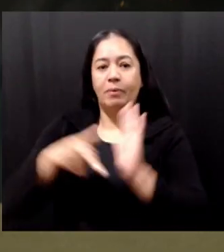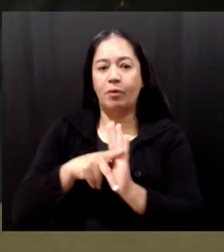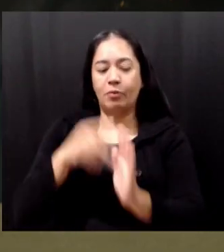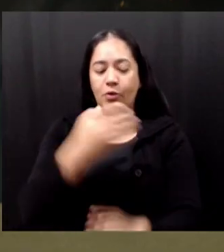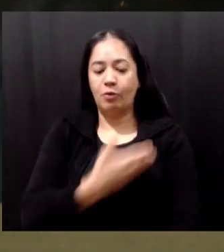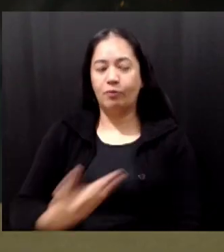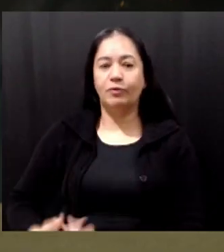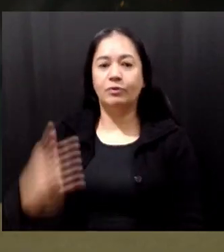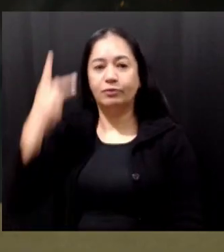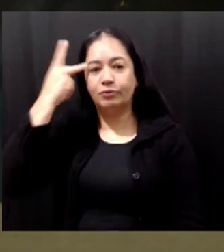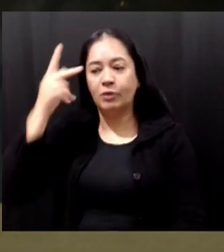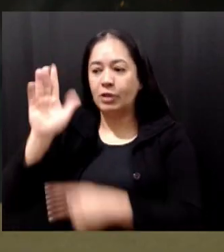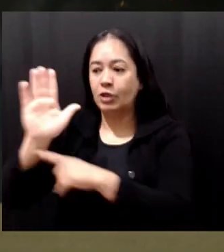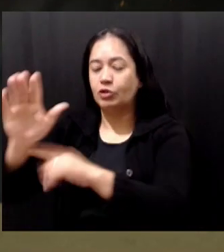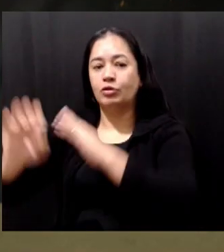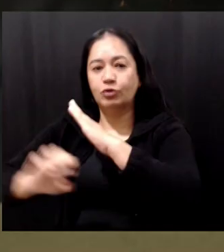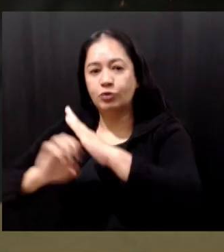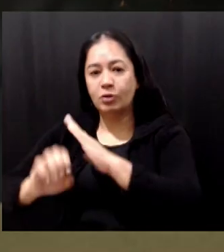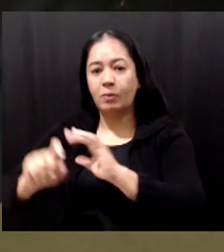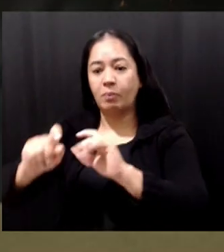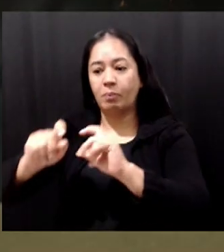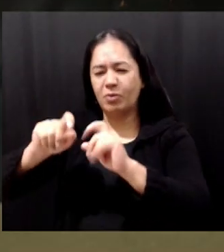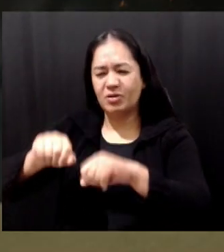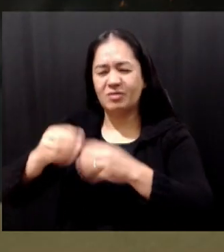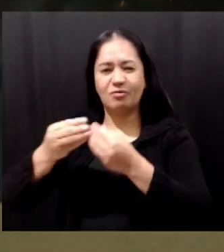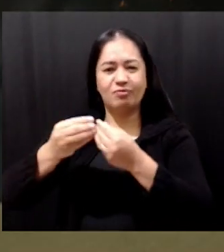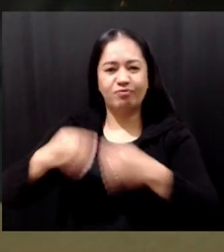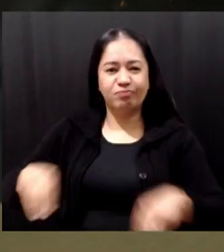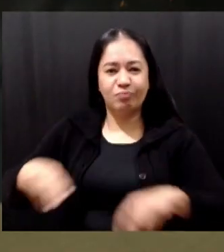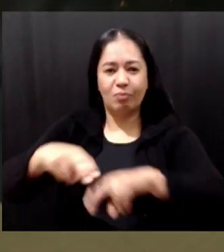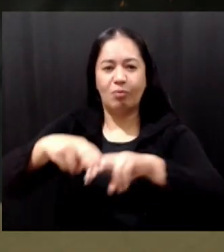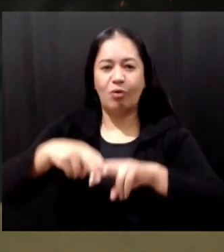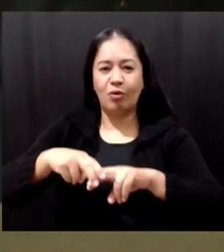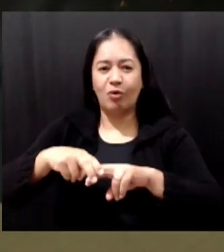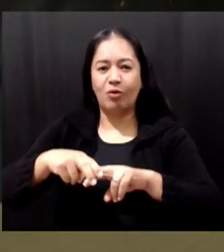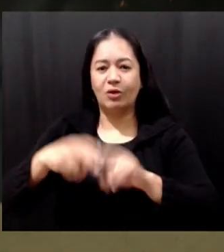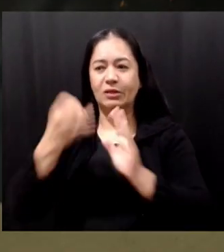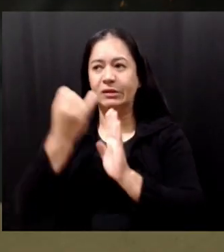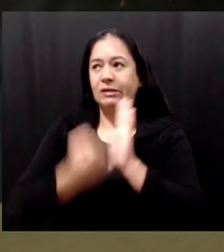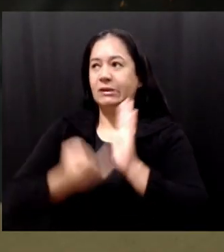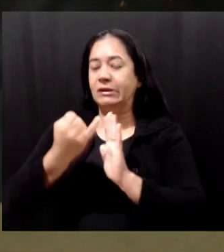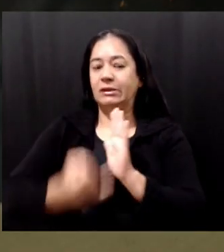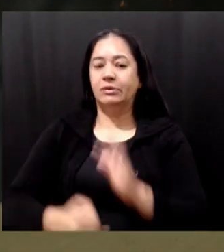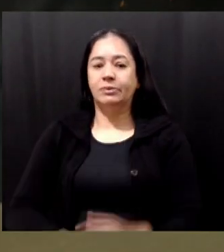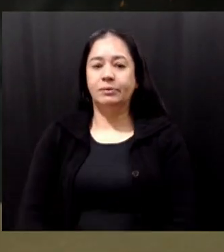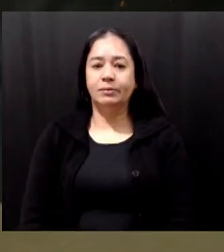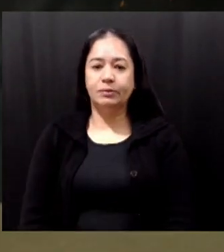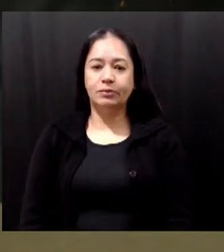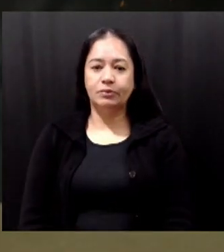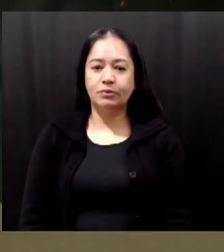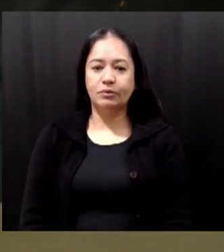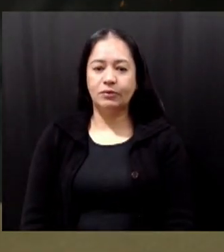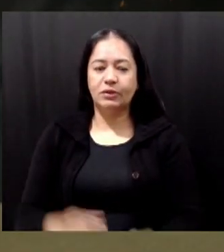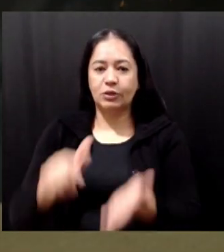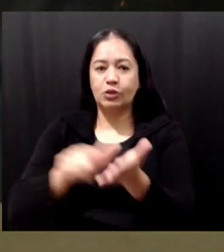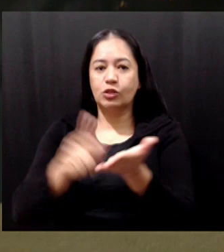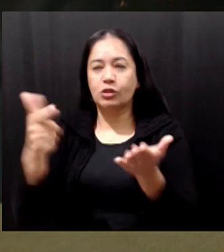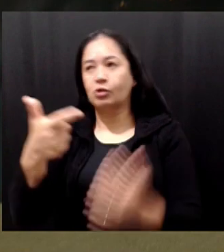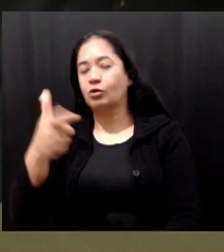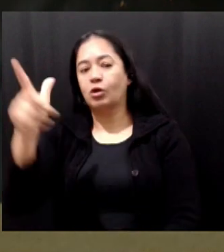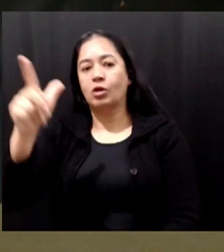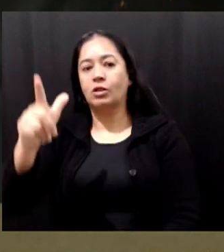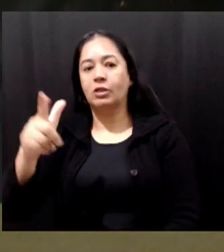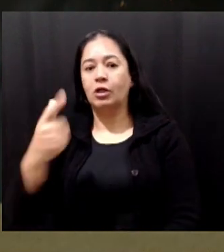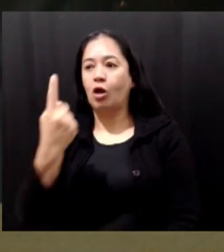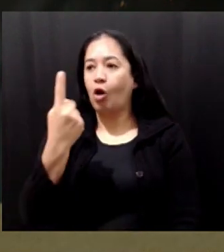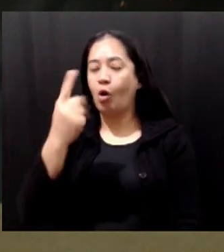que podem ser afetadas pelo tarifaço. A Folha traz: quase 1 milhão de famílias deixaram